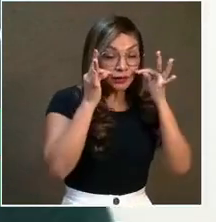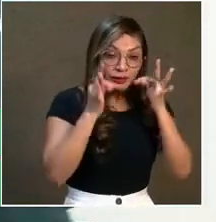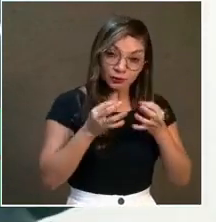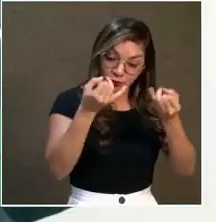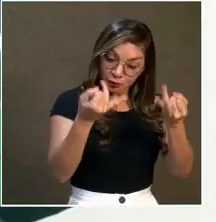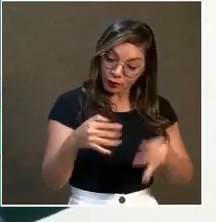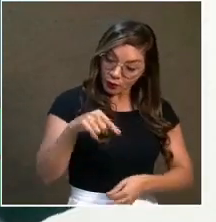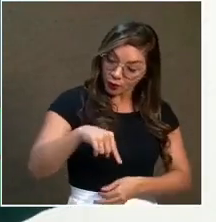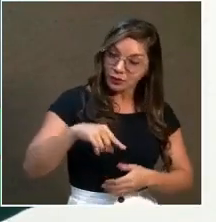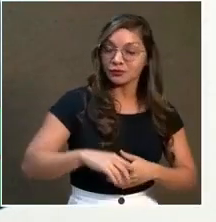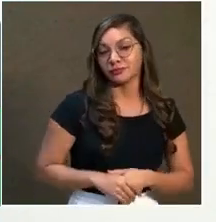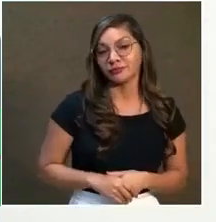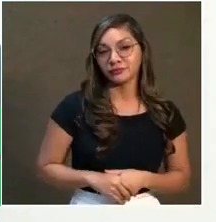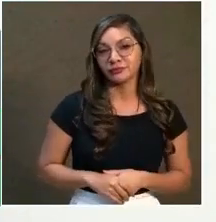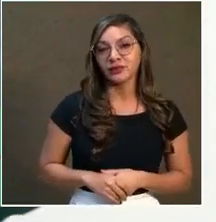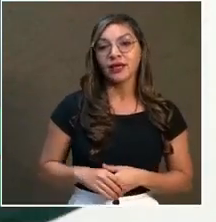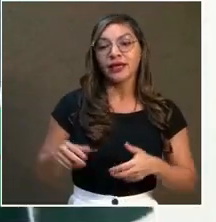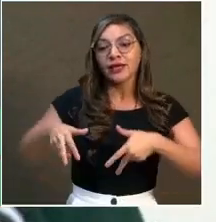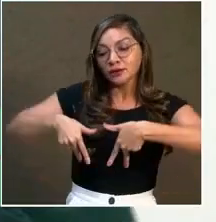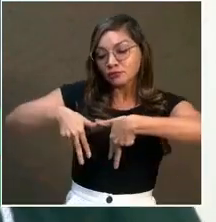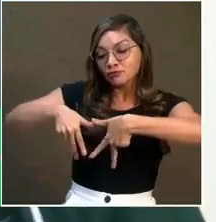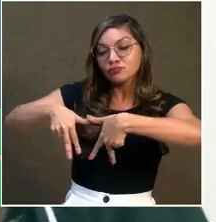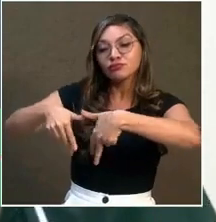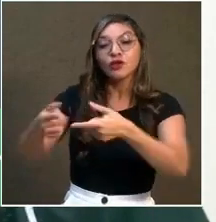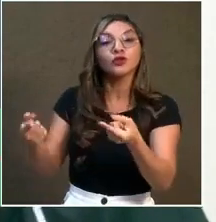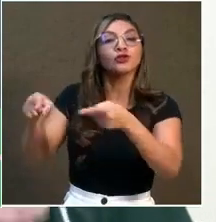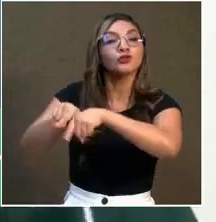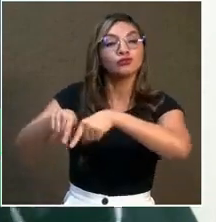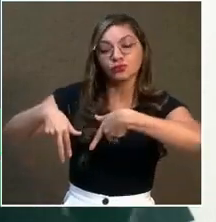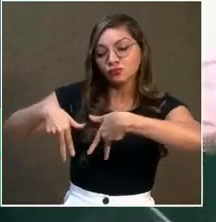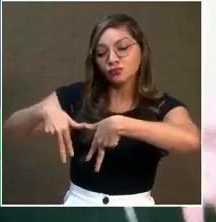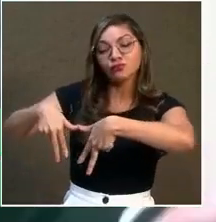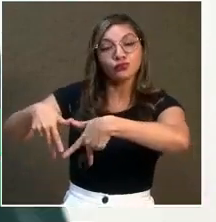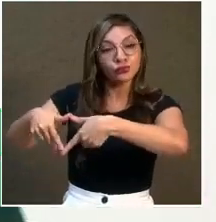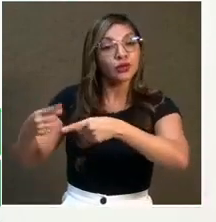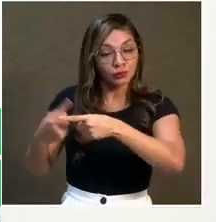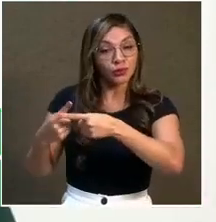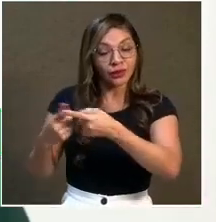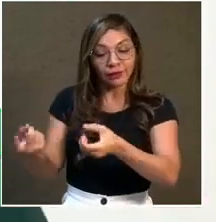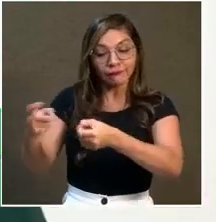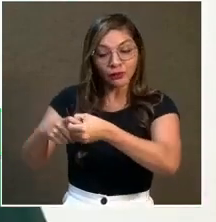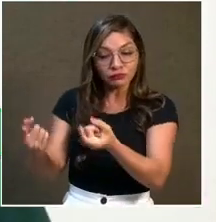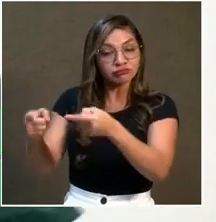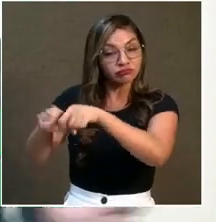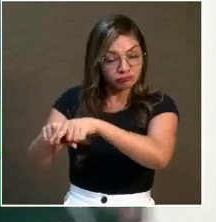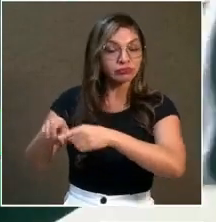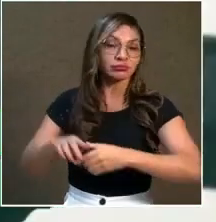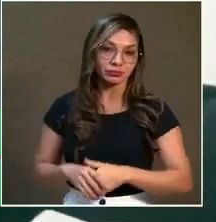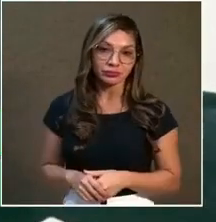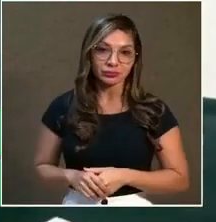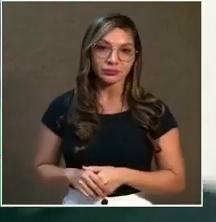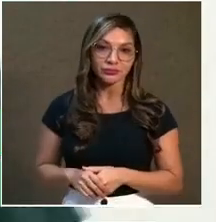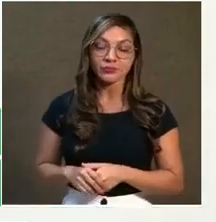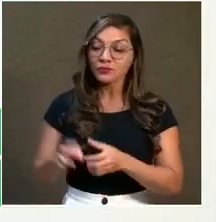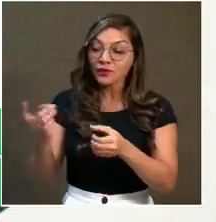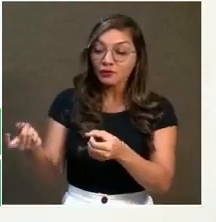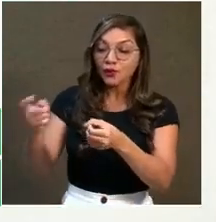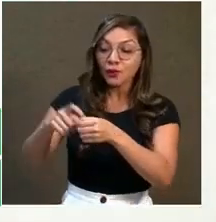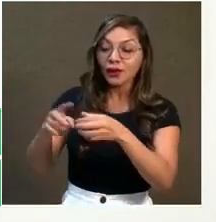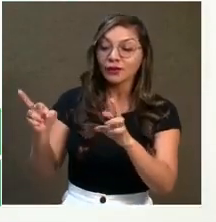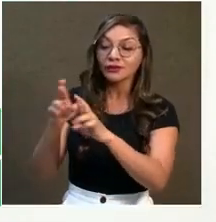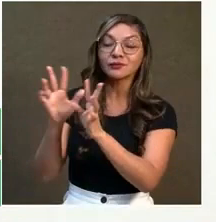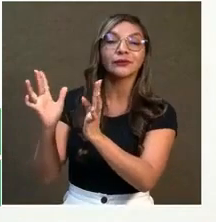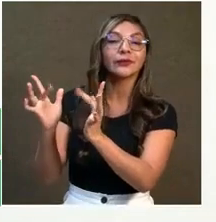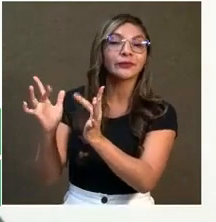testemunha. Eles chegaram como casal ali, porque ainda era um casal. Eles tinham reatado o